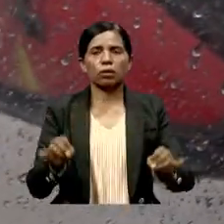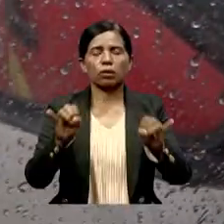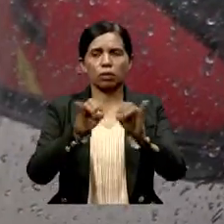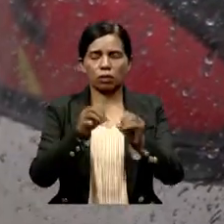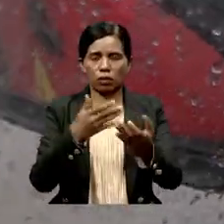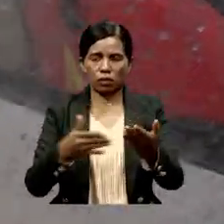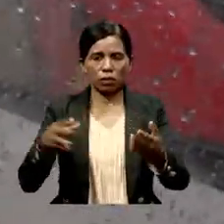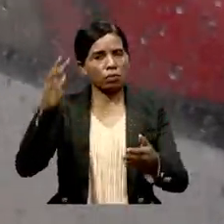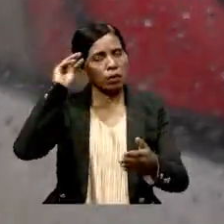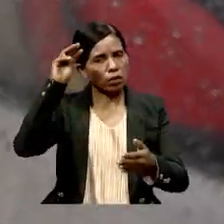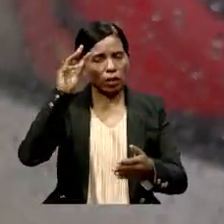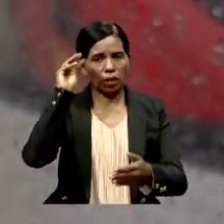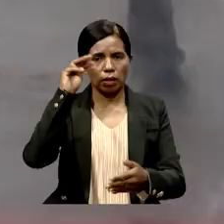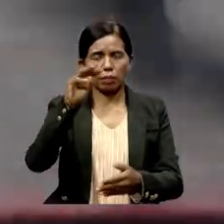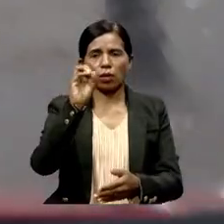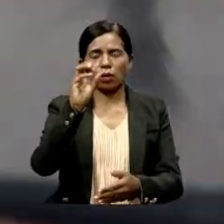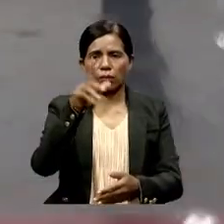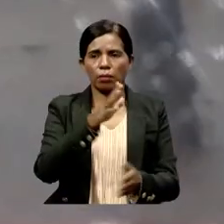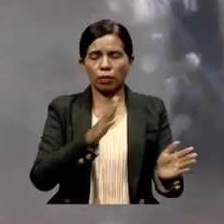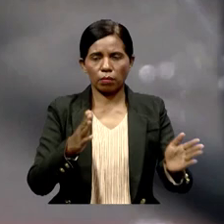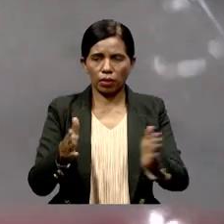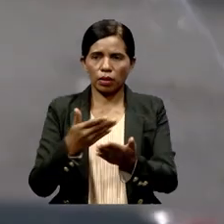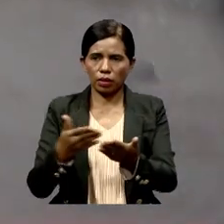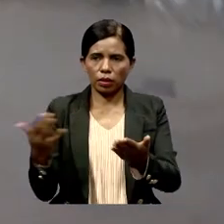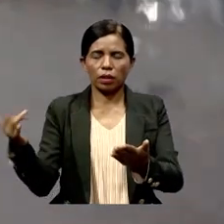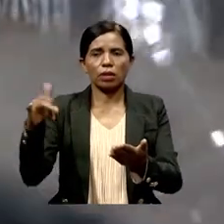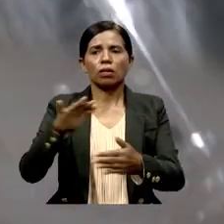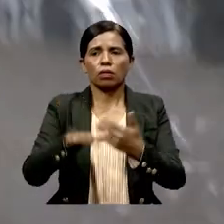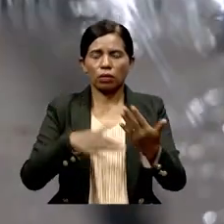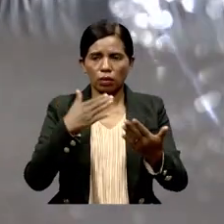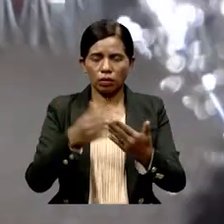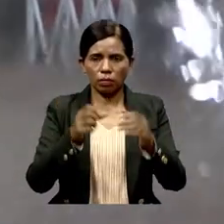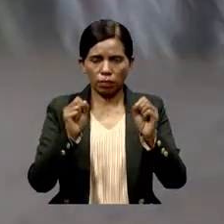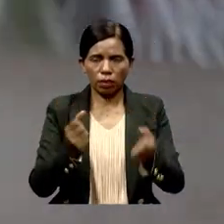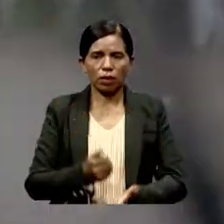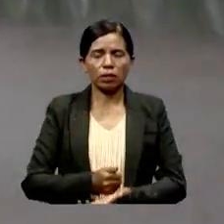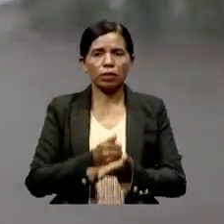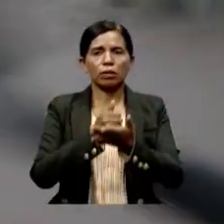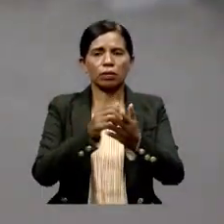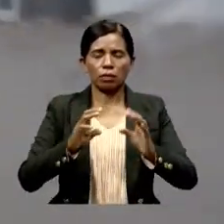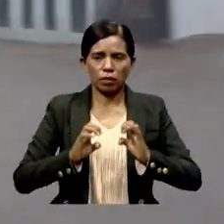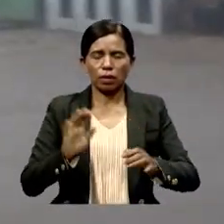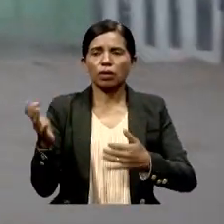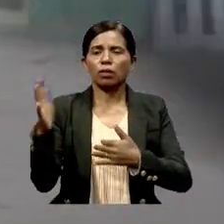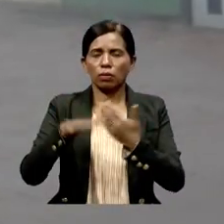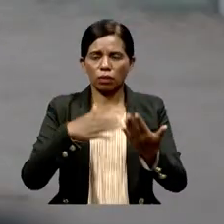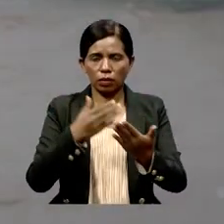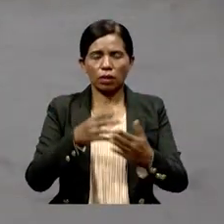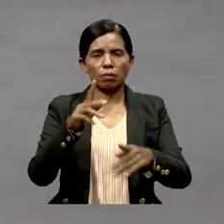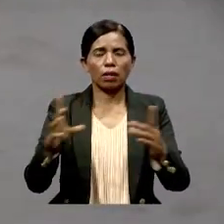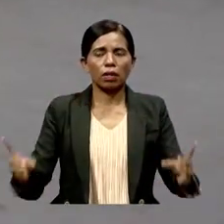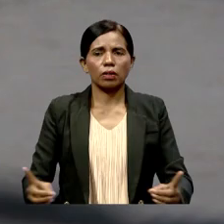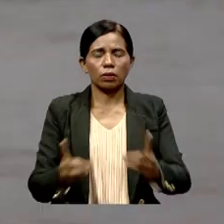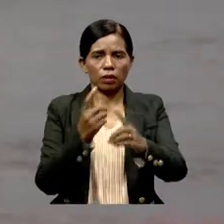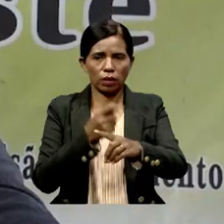equipamento, Ministério Obras Públicas, atu prepara equipamento pesado sira, onde bele atende situação emergência sira nebe, povo enfrenta e